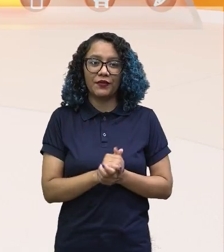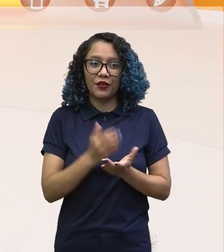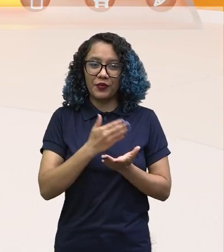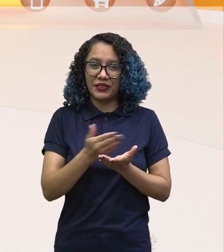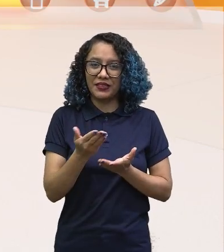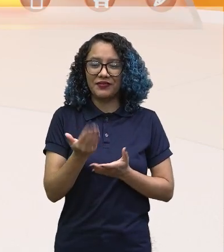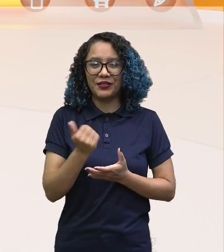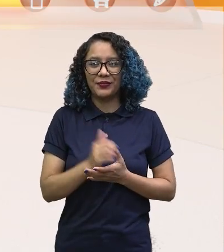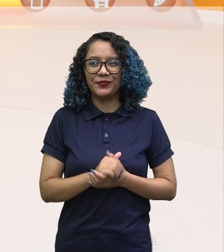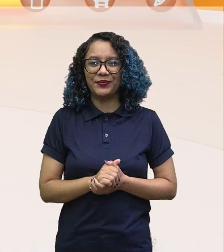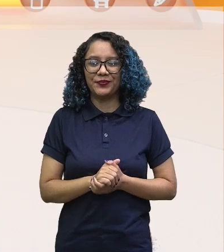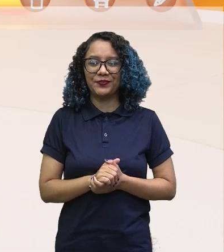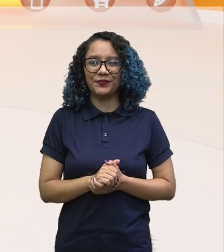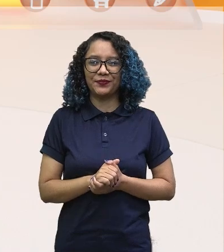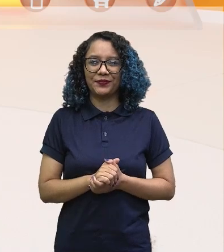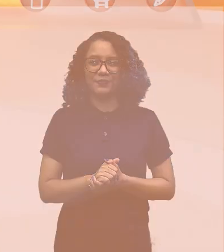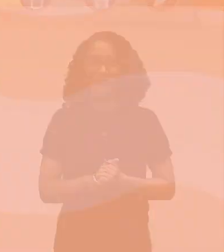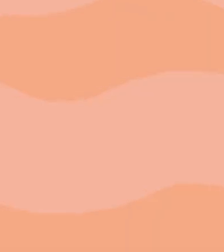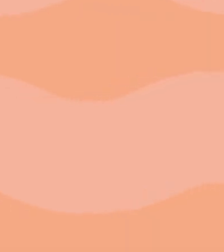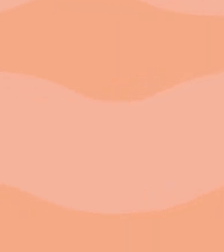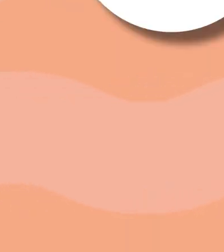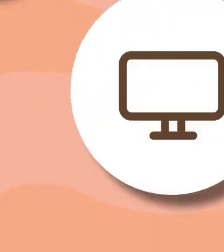Então, vamos à nossa aula.